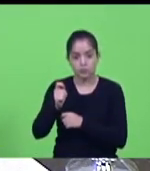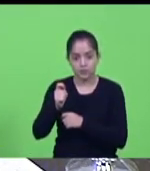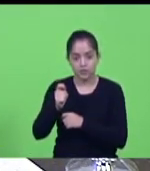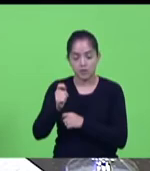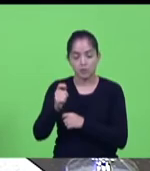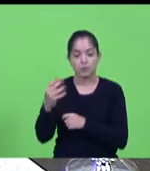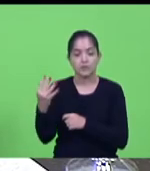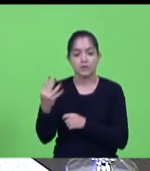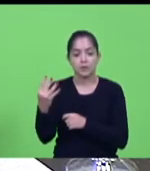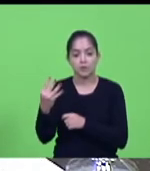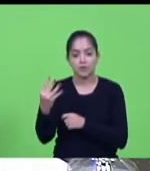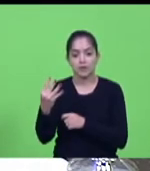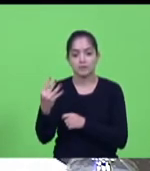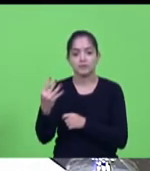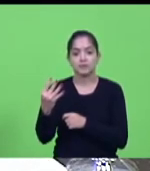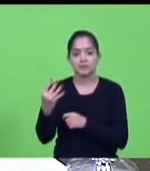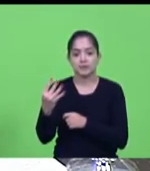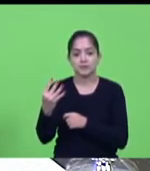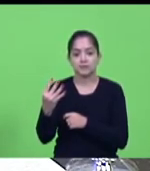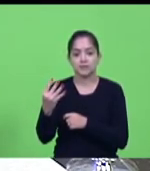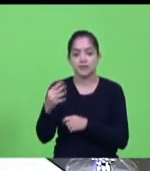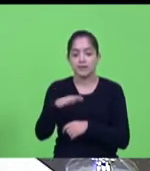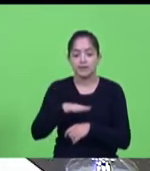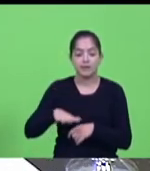4ª Região